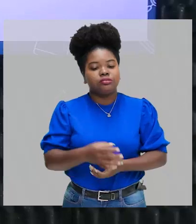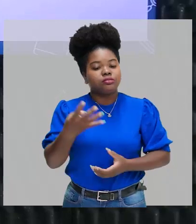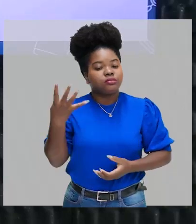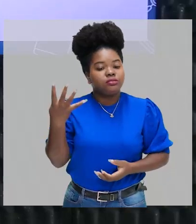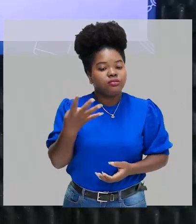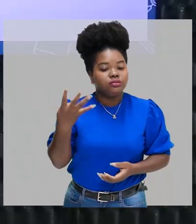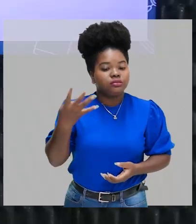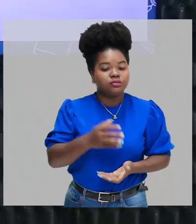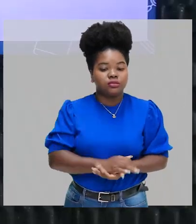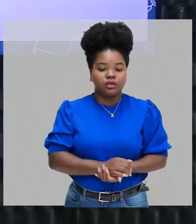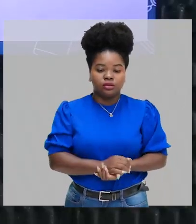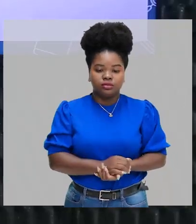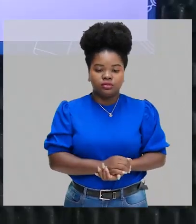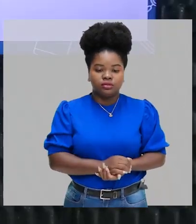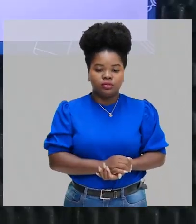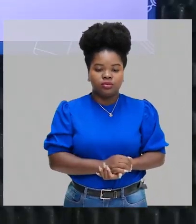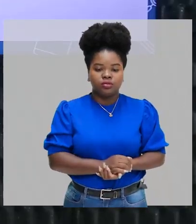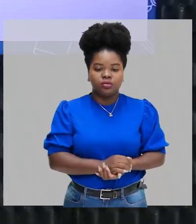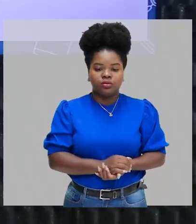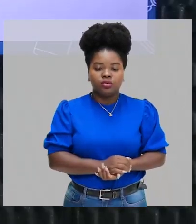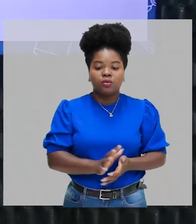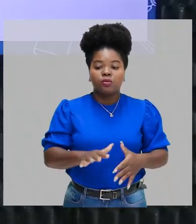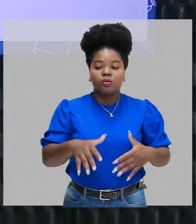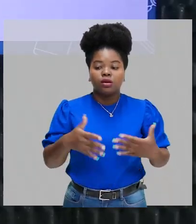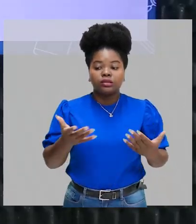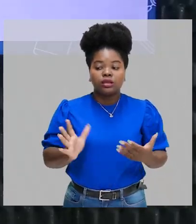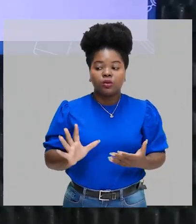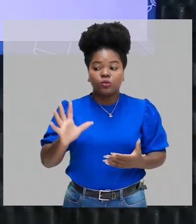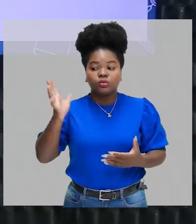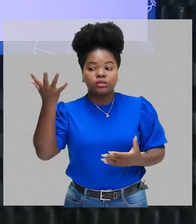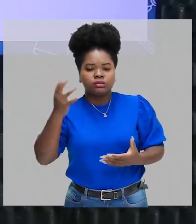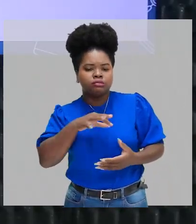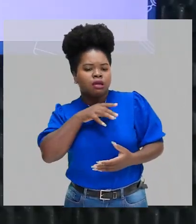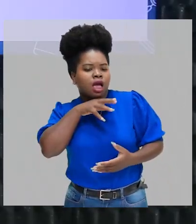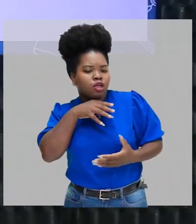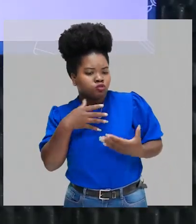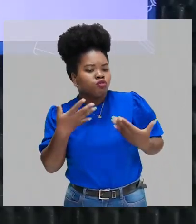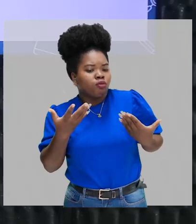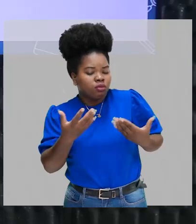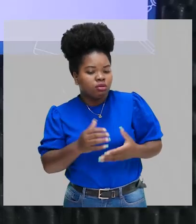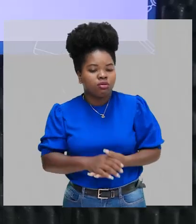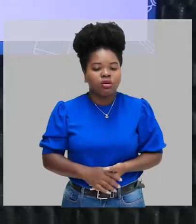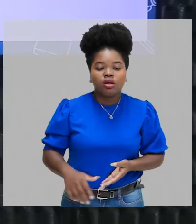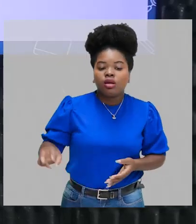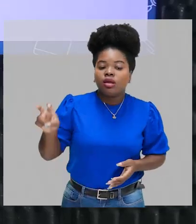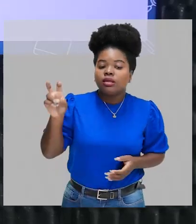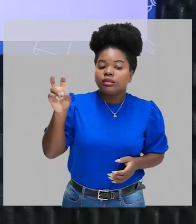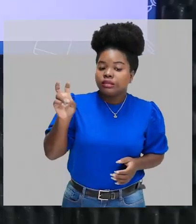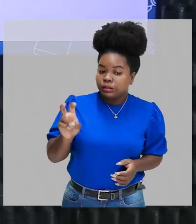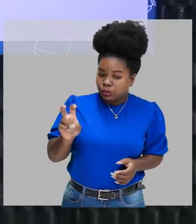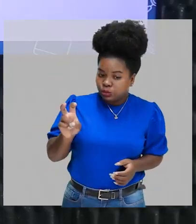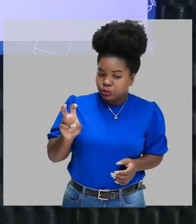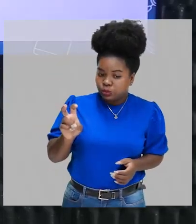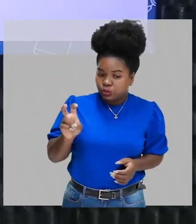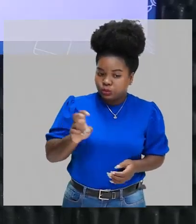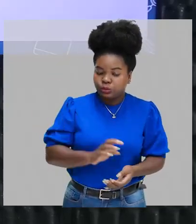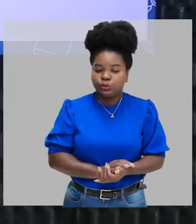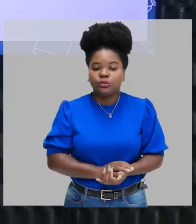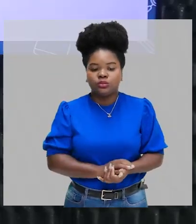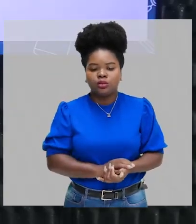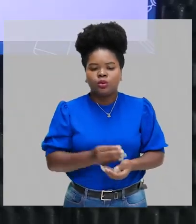tópico, falaremos das consequências negativas e, para fechar, o quinto tópico,